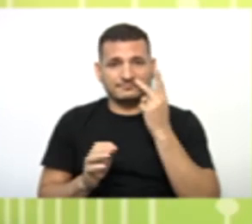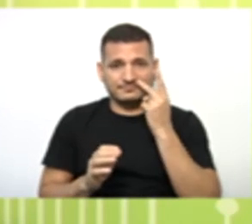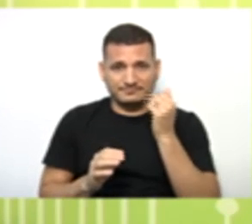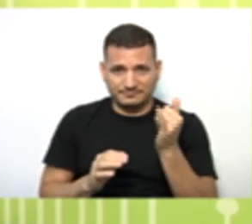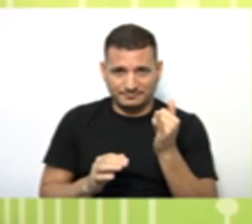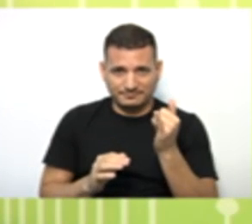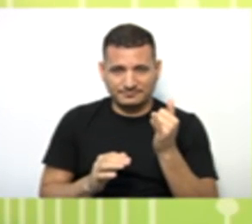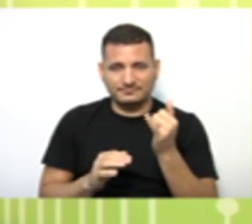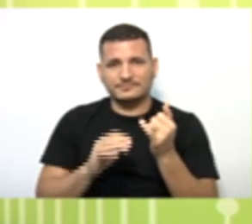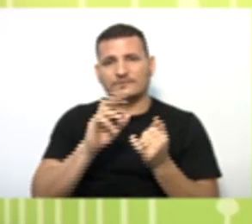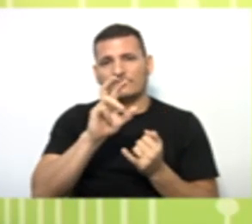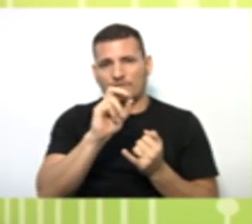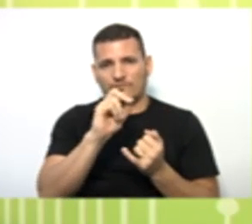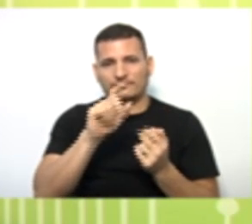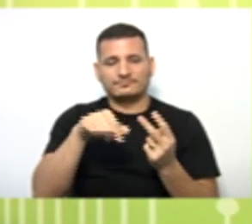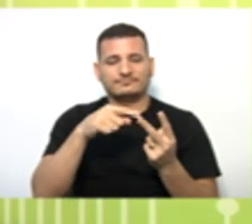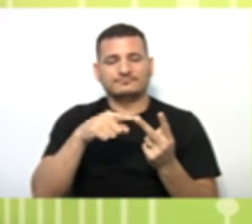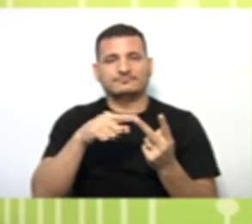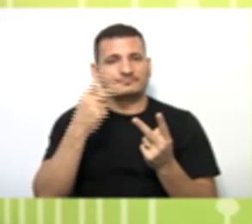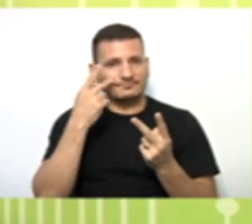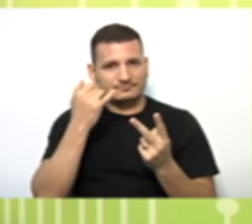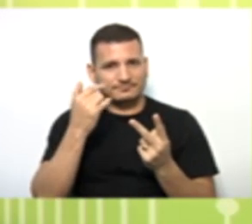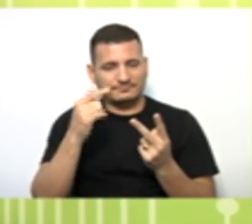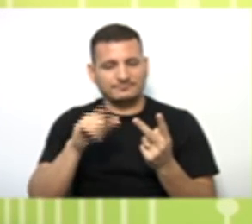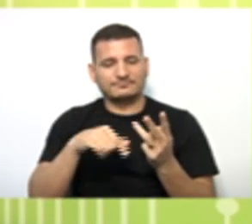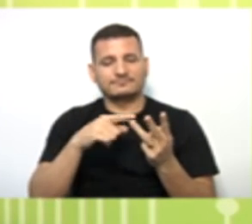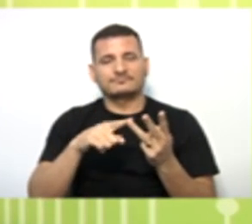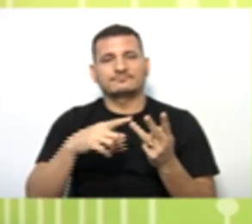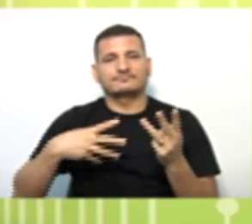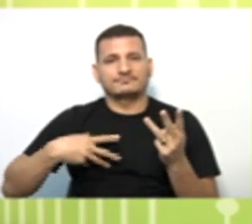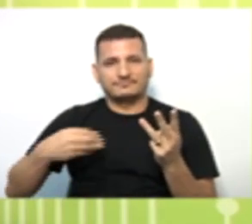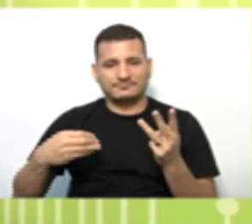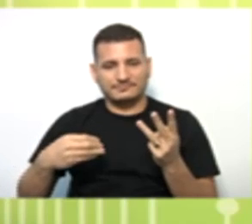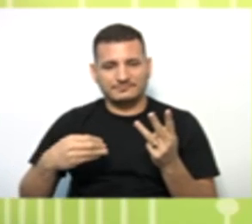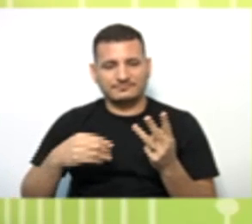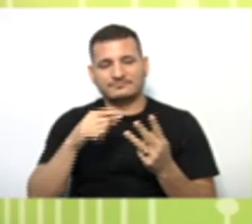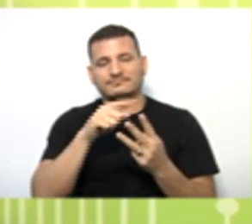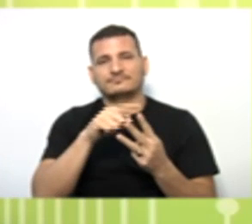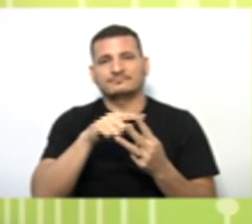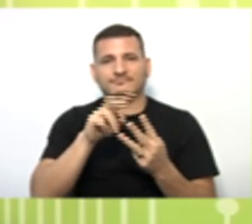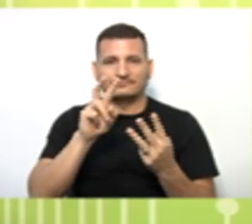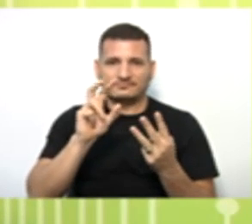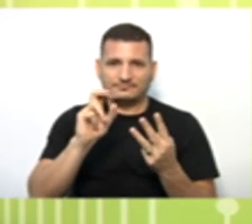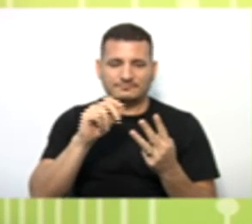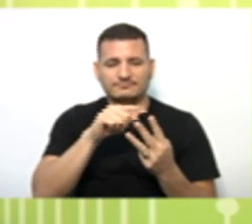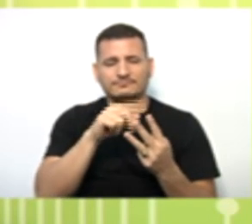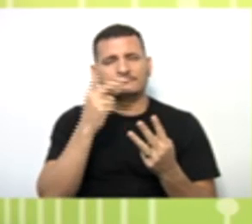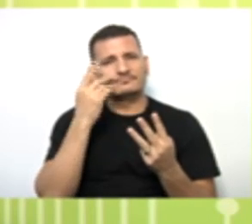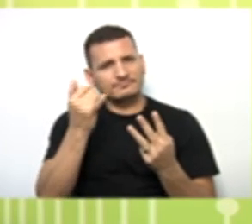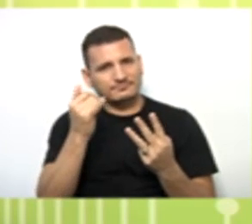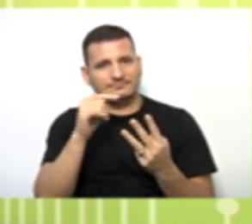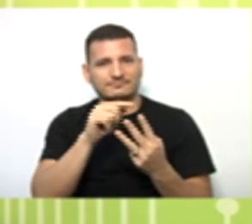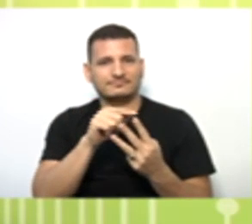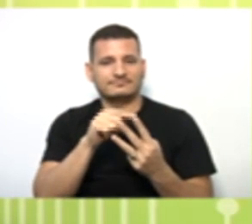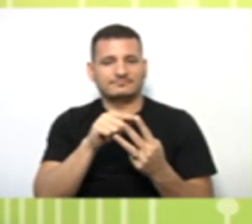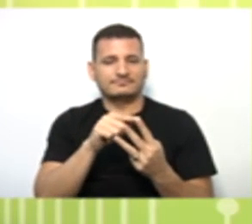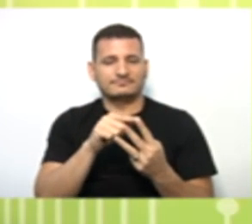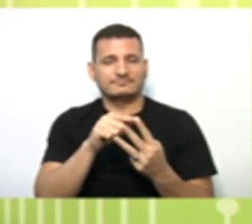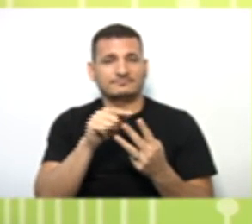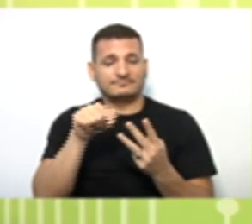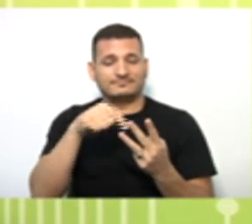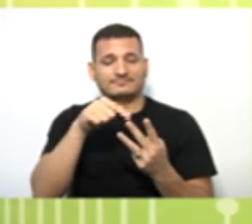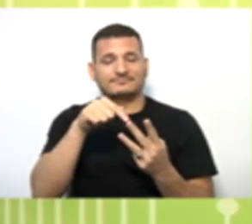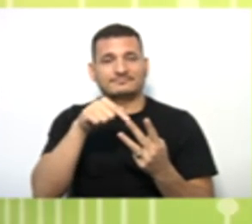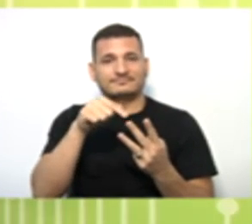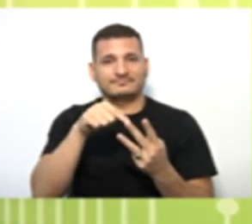pai, tá? E o filho. O primeiro pai é o avô. Ele é pai. Por que não é pai? Porque ele é pai